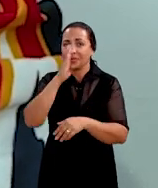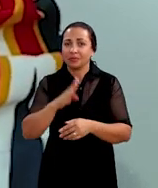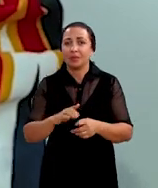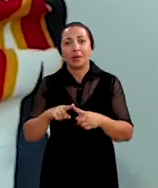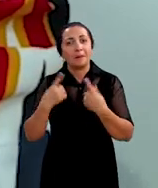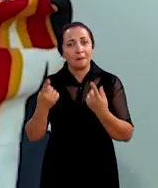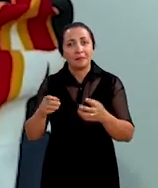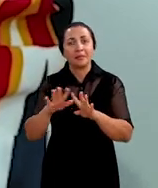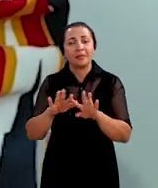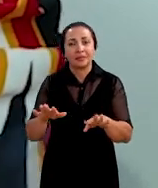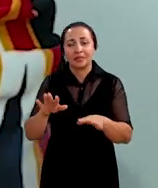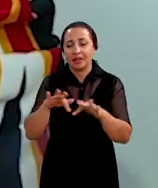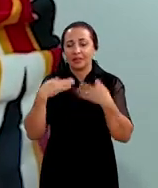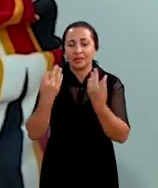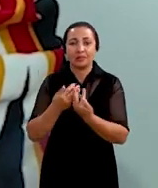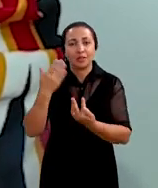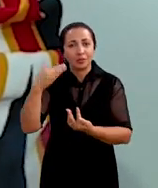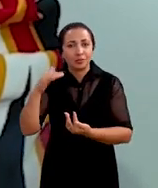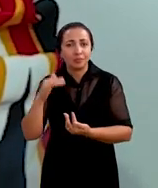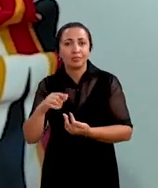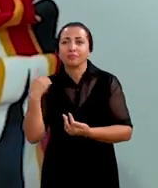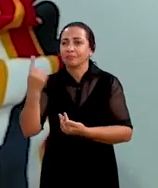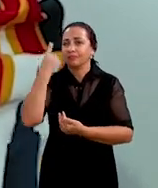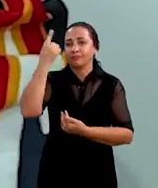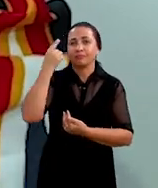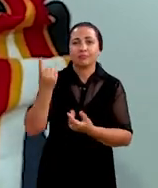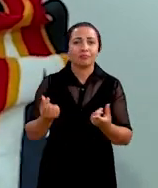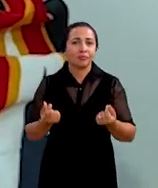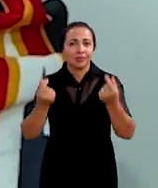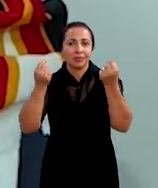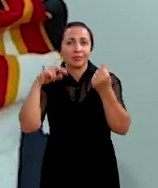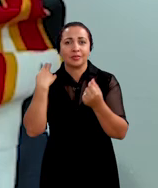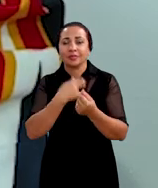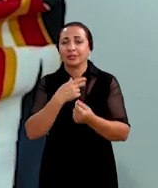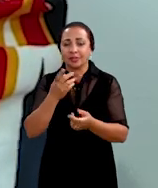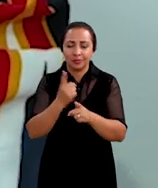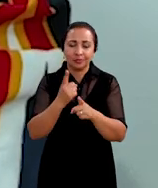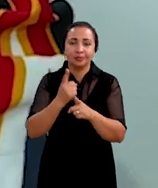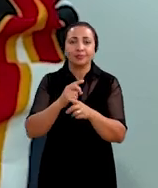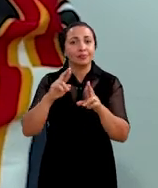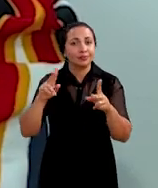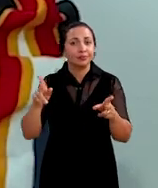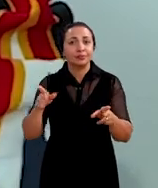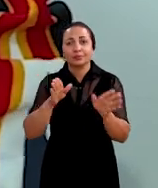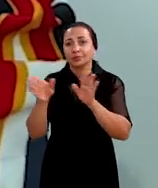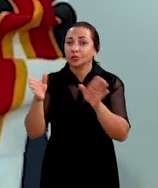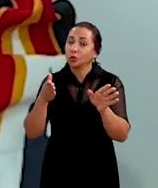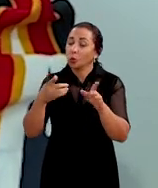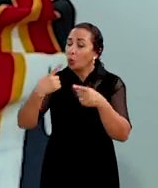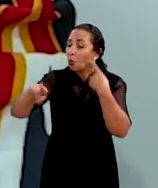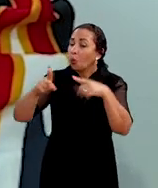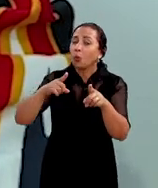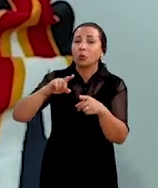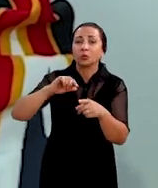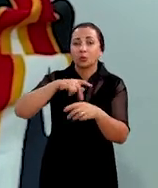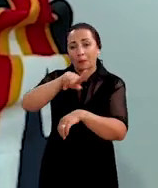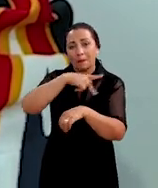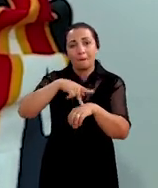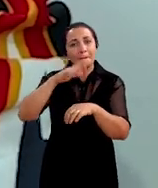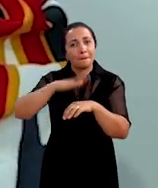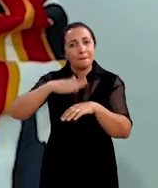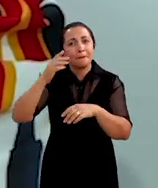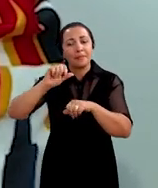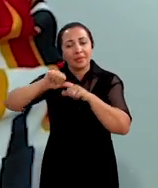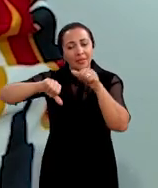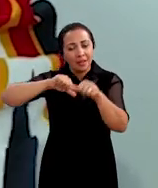brasileira. Mas mesmo as famílias de média e alta renda, nós encontramos diferenças de outros países mais